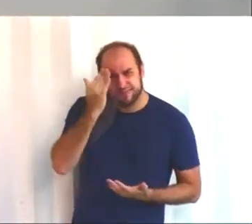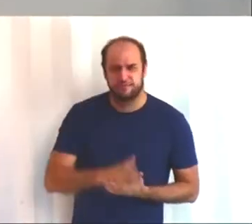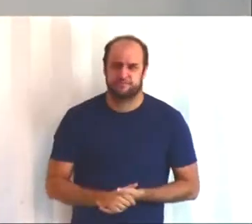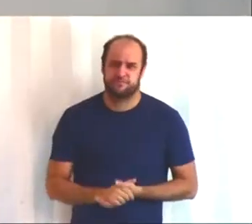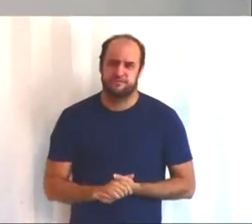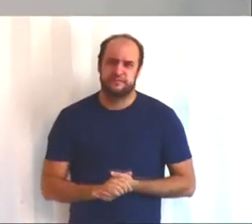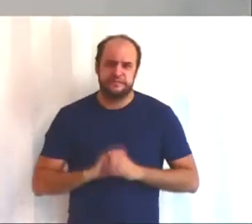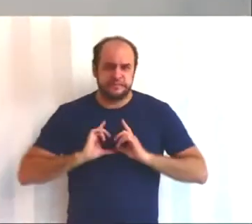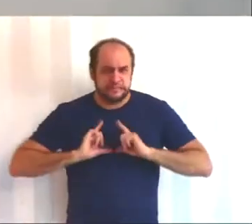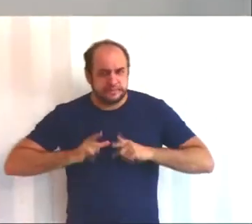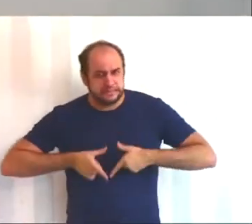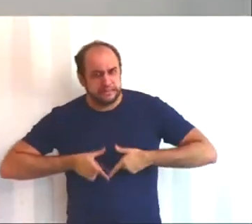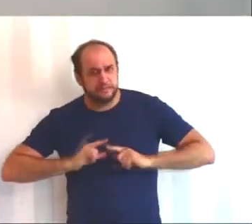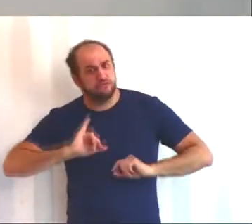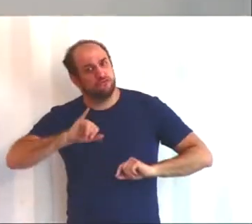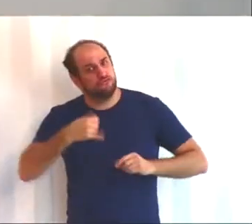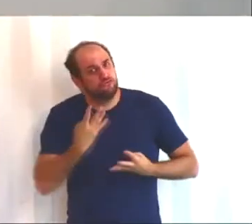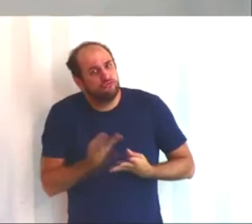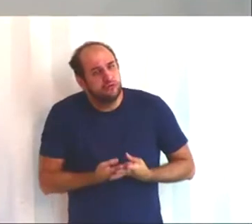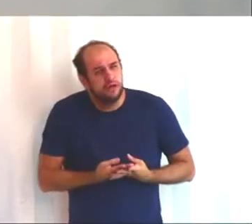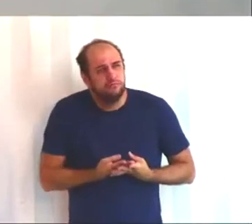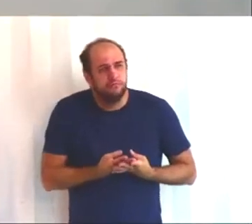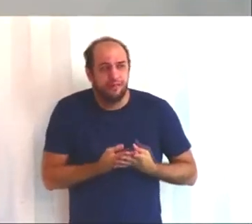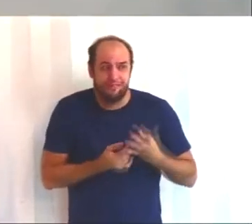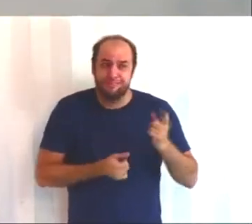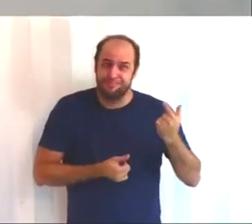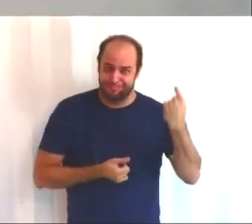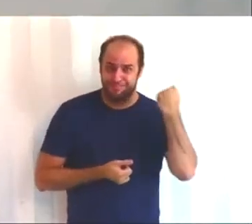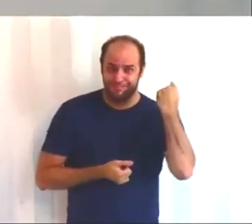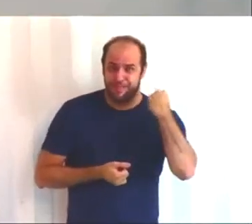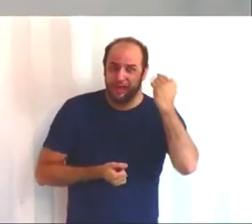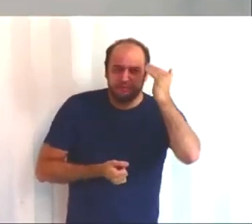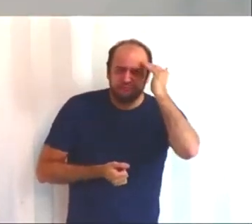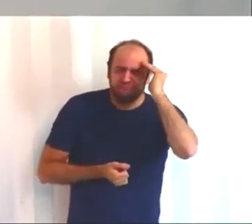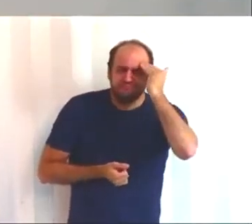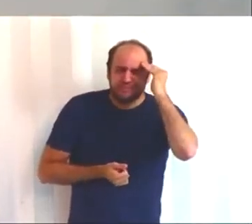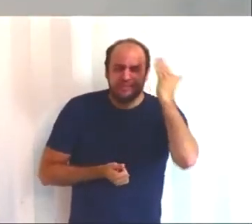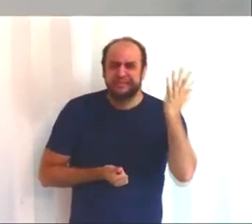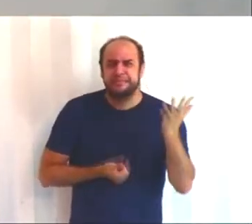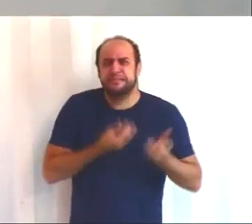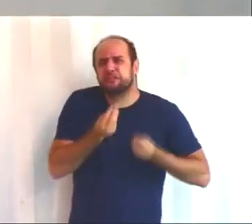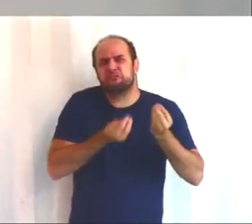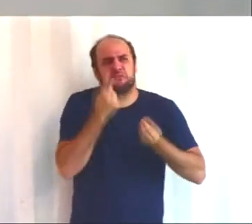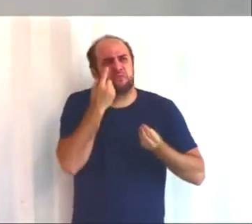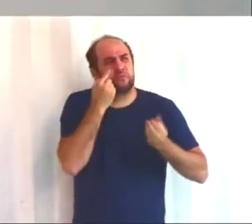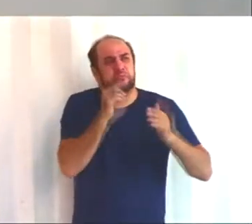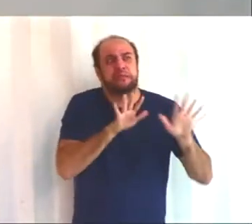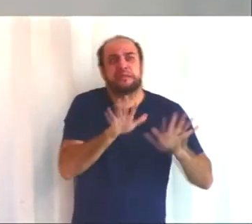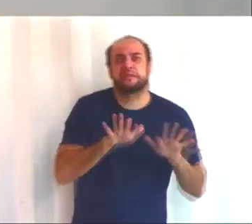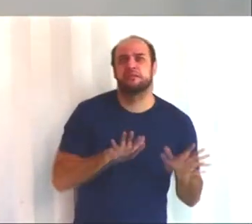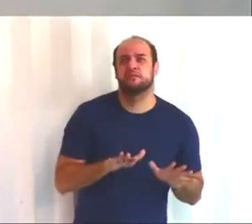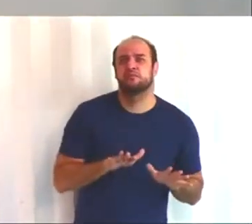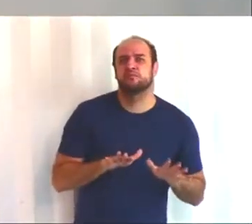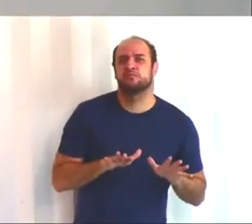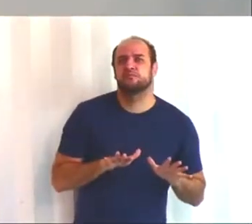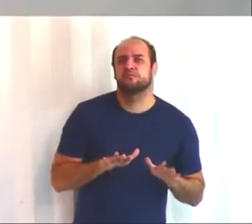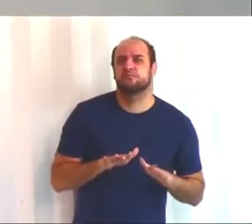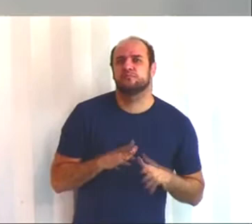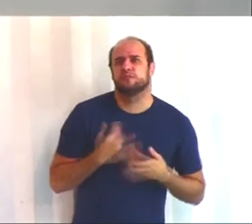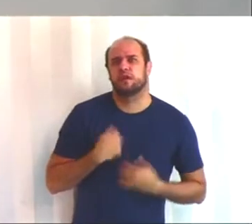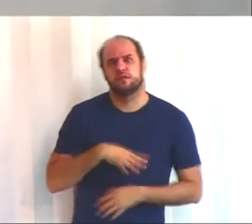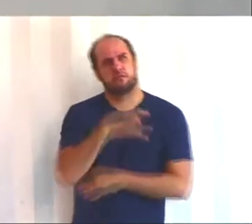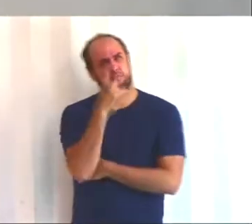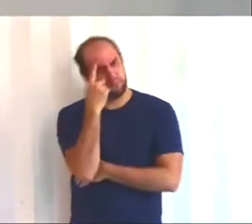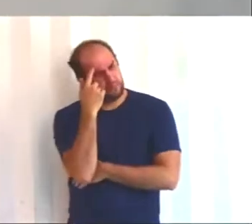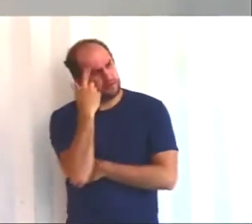Israel ou Judá, nessa época, não entendeu o que era um perigo à sua vida como povo. Aí a gente diz, puxa, como